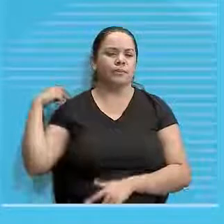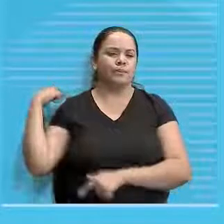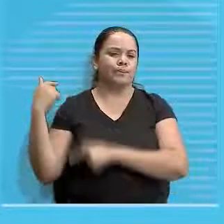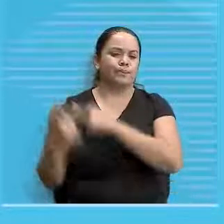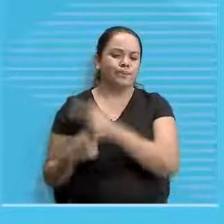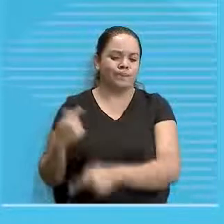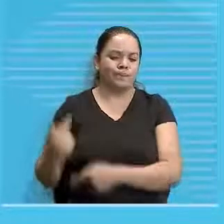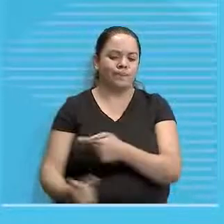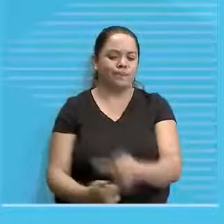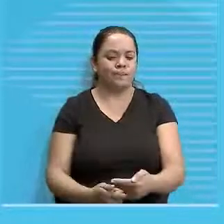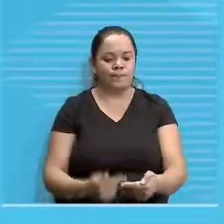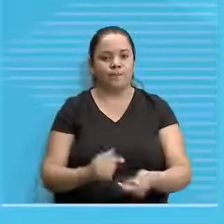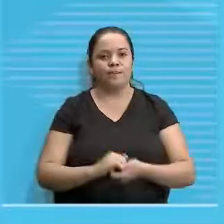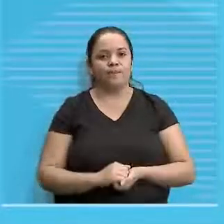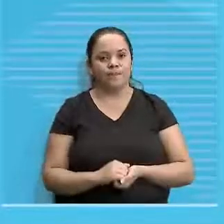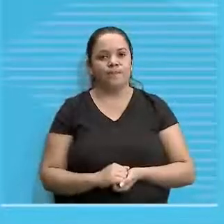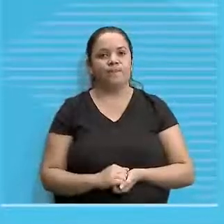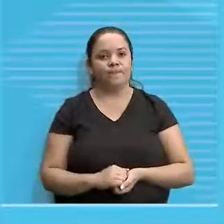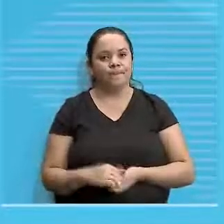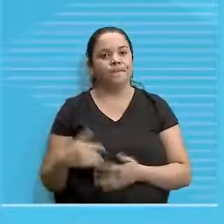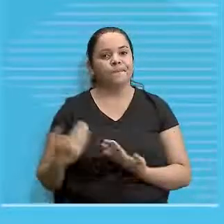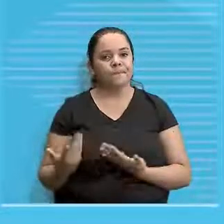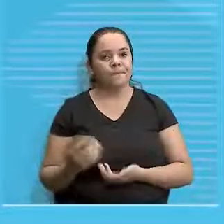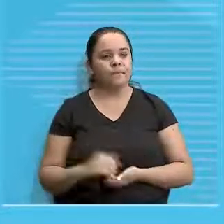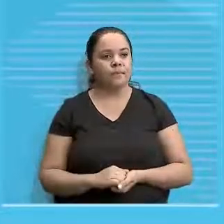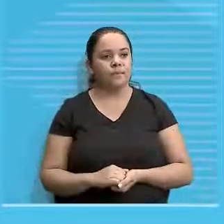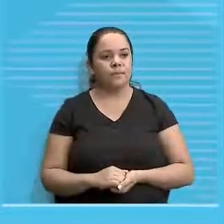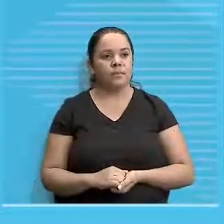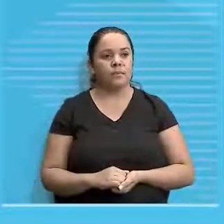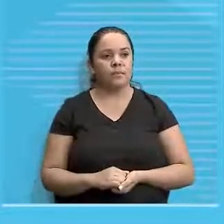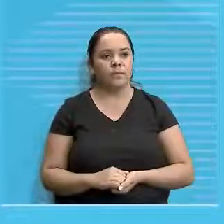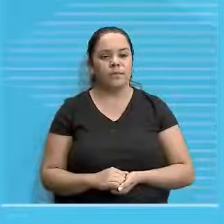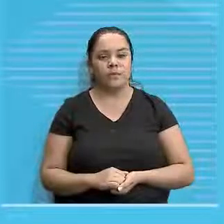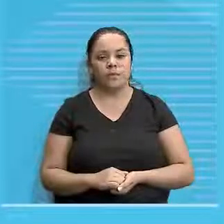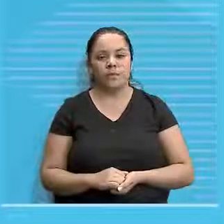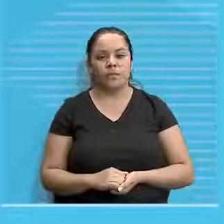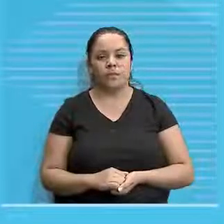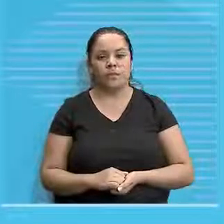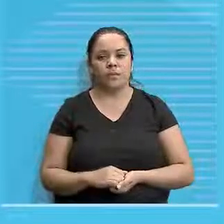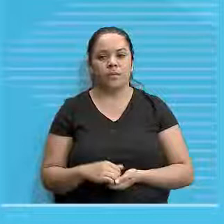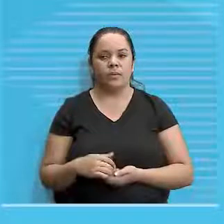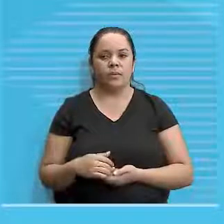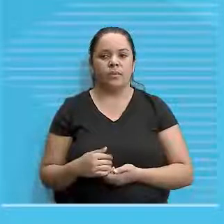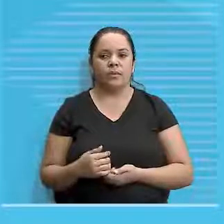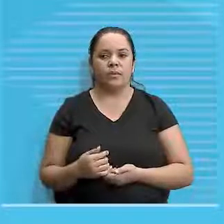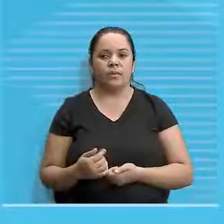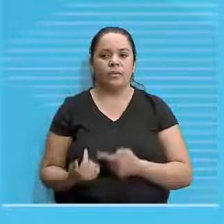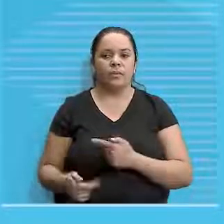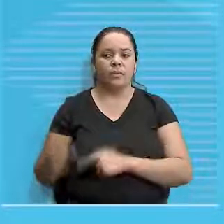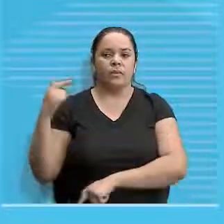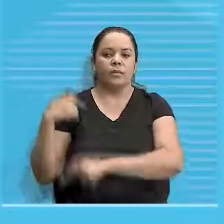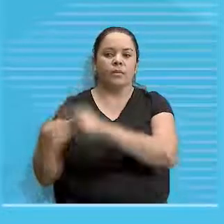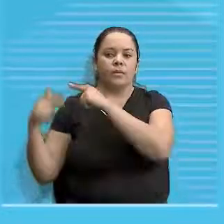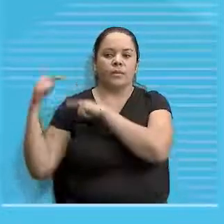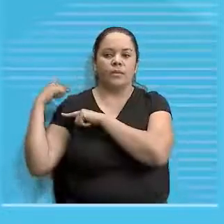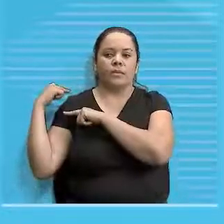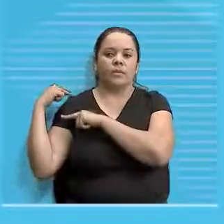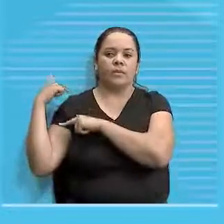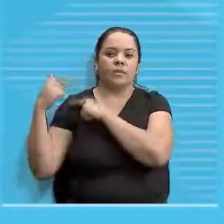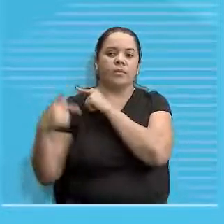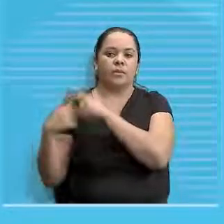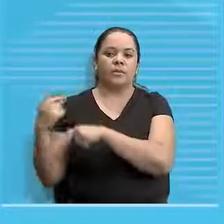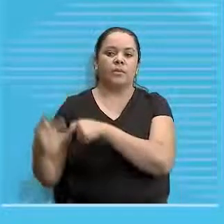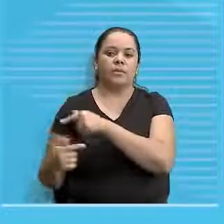outra. Então, eu recebi uma geração, né, das pessoas, uma cultura das pessoas que